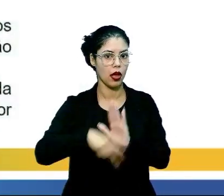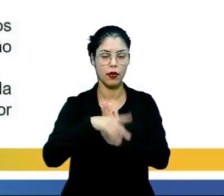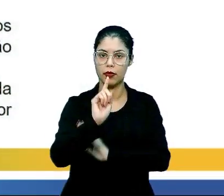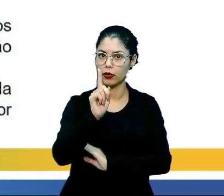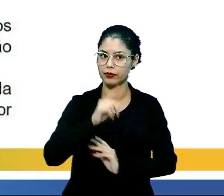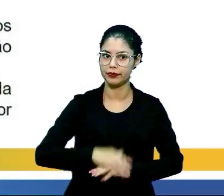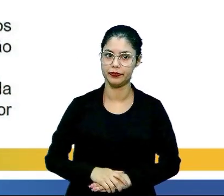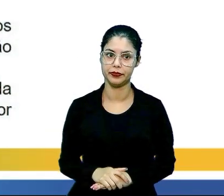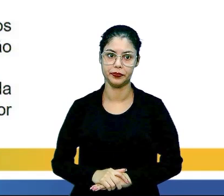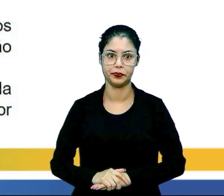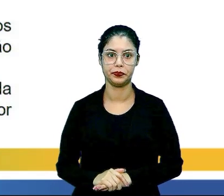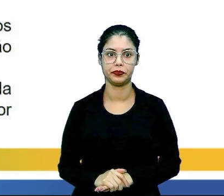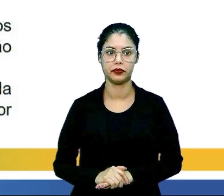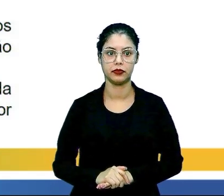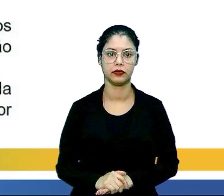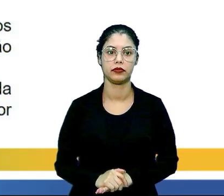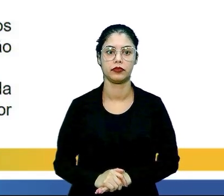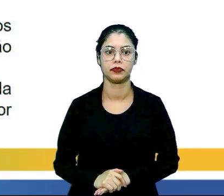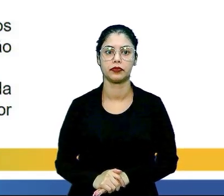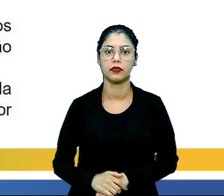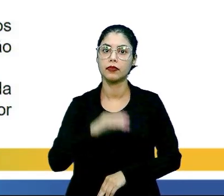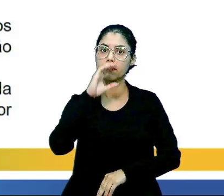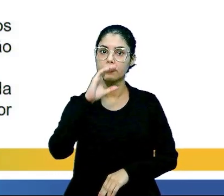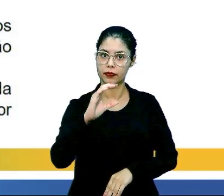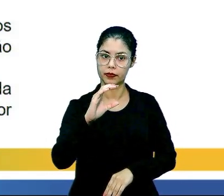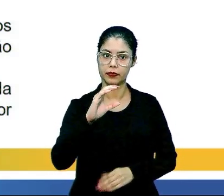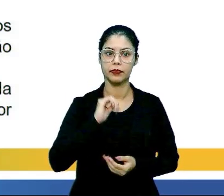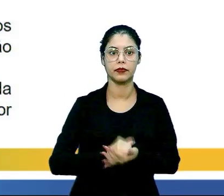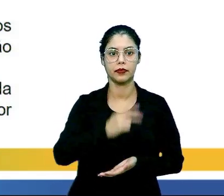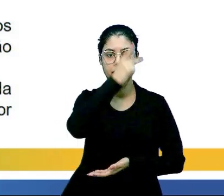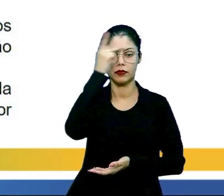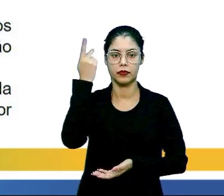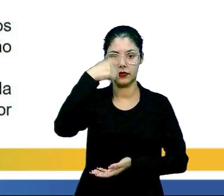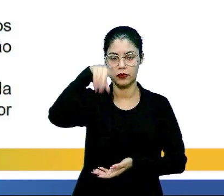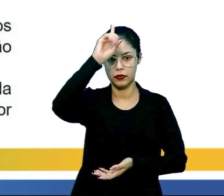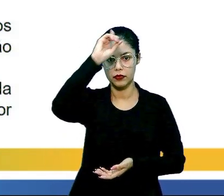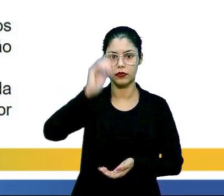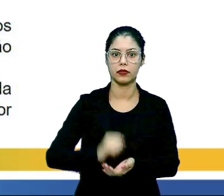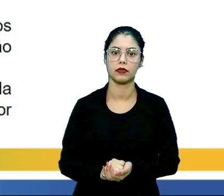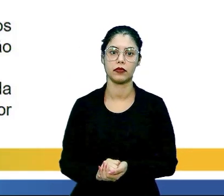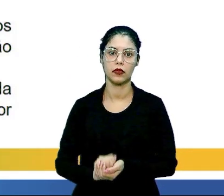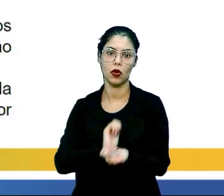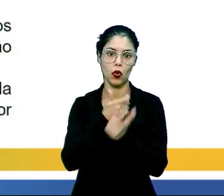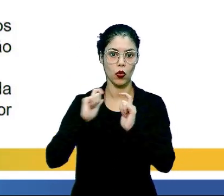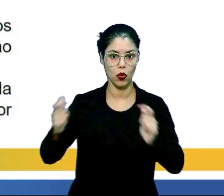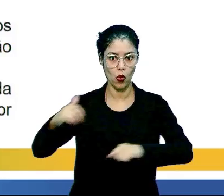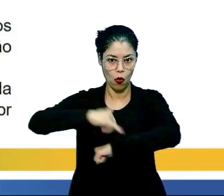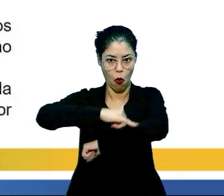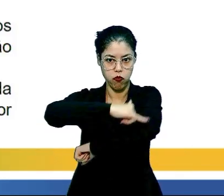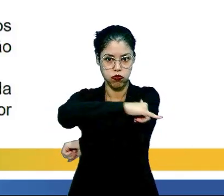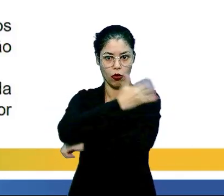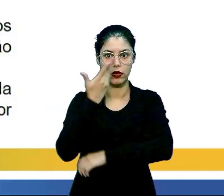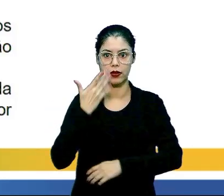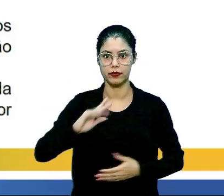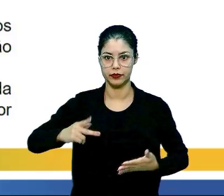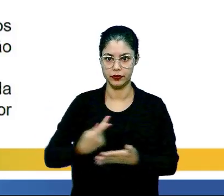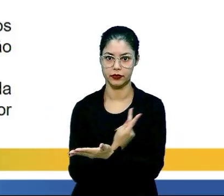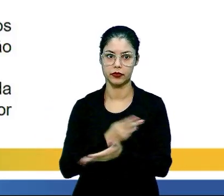gente marcar essa alternativa. Então, a gente avança mais um pouco. Pessoas adultas só se tornam obesas porque tiveram uma infância